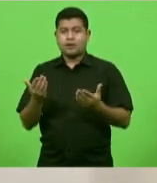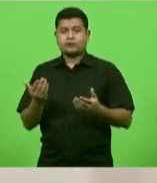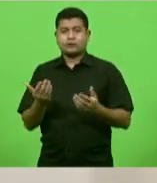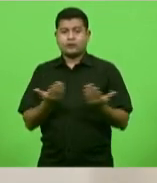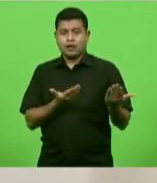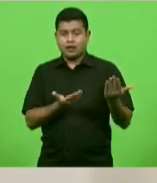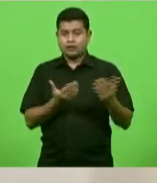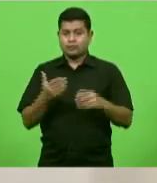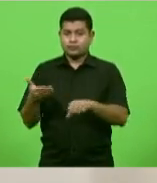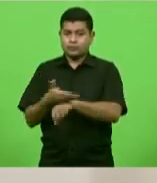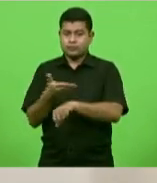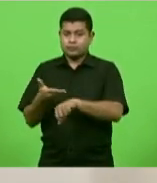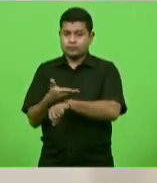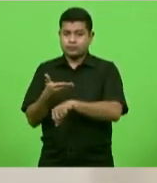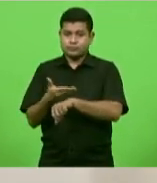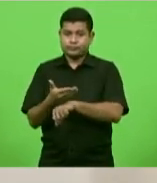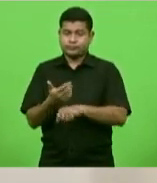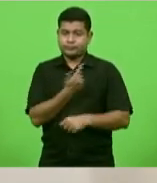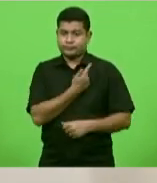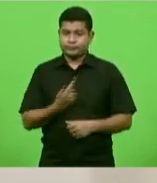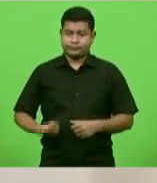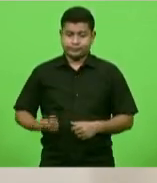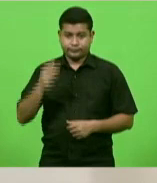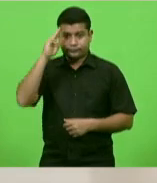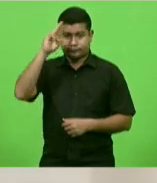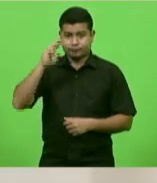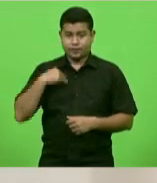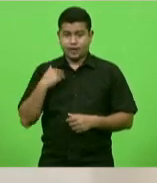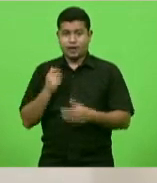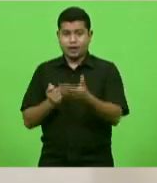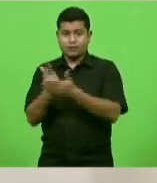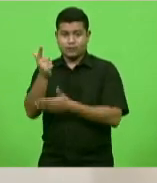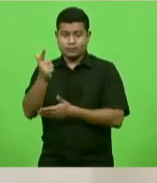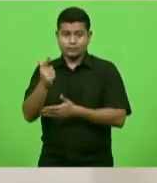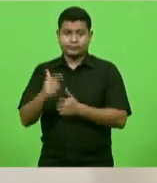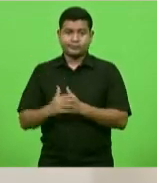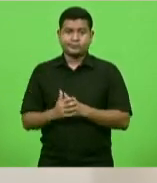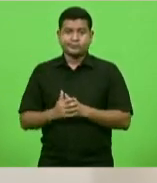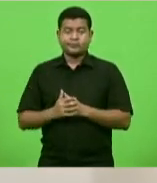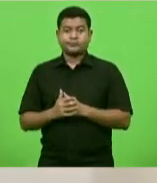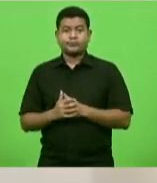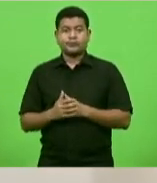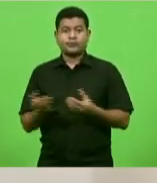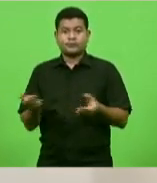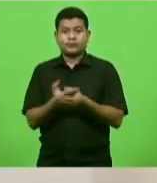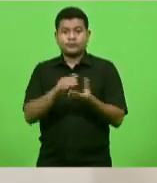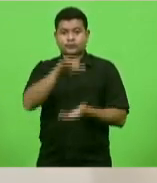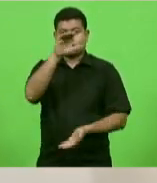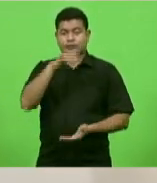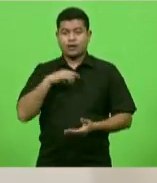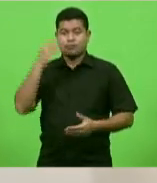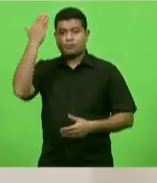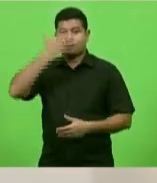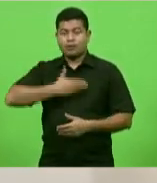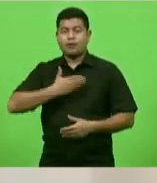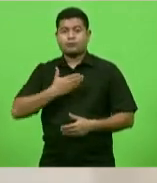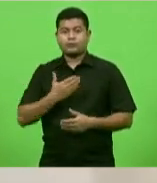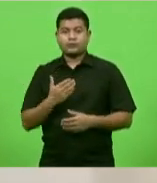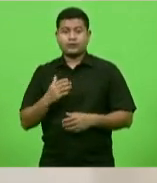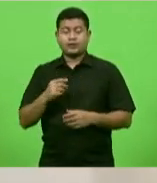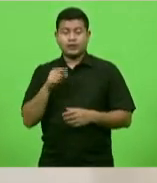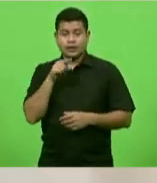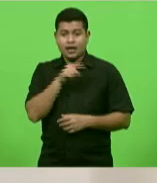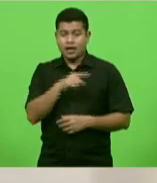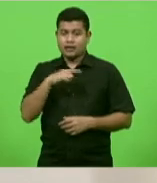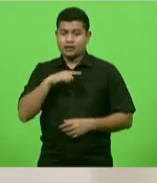dos respiradores. Frisa-se que não há nos autos prova irrefutável de que o governador tenha participado